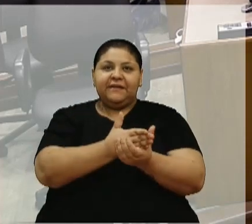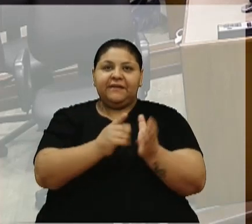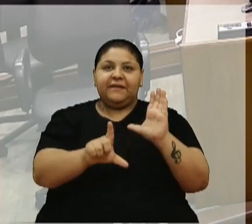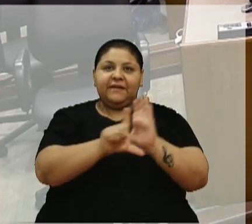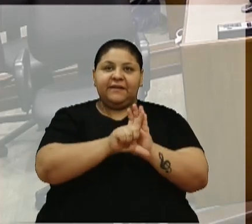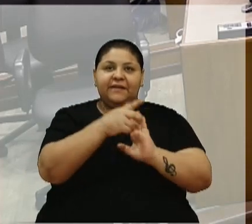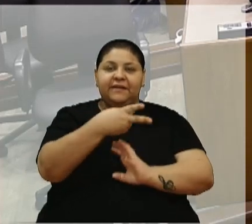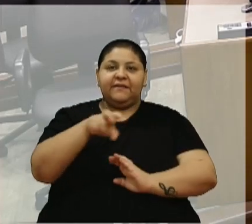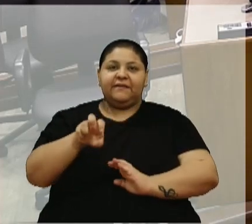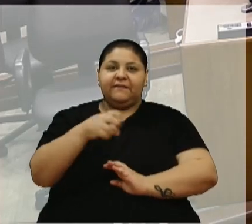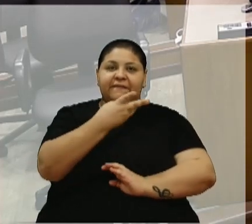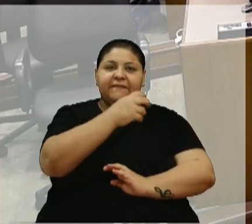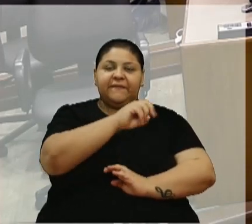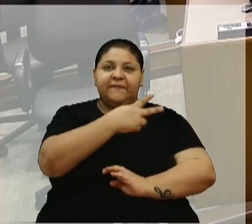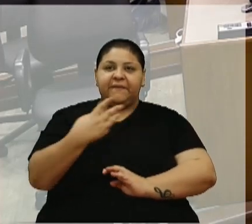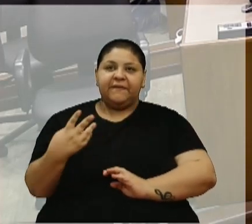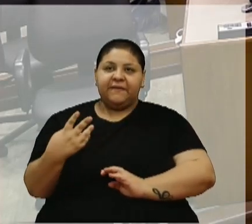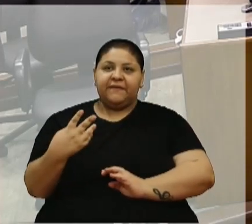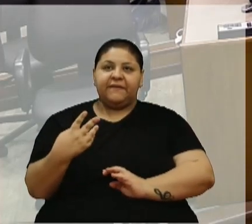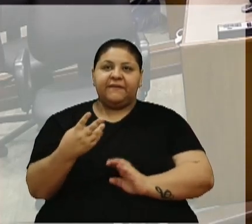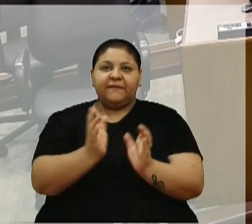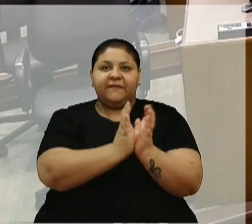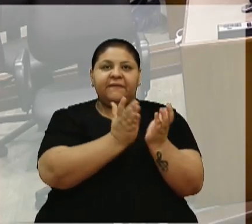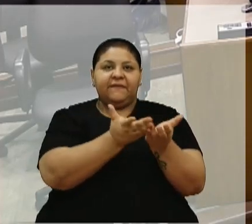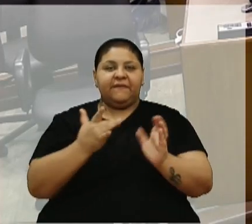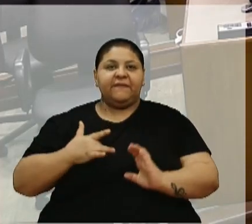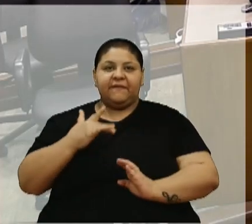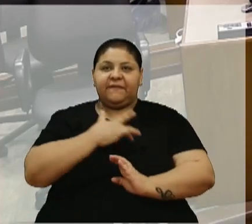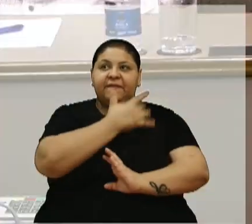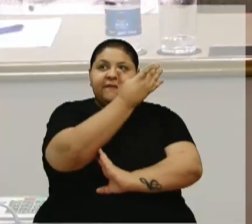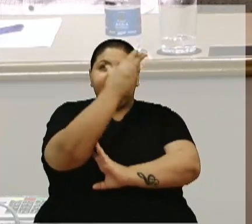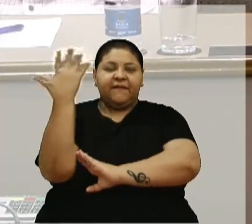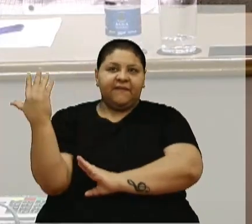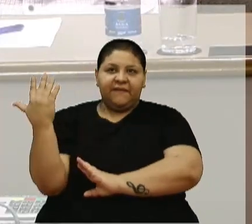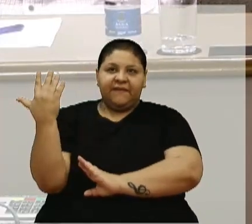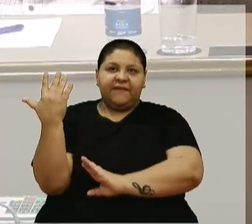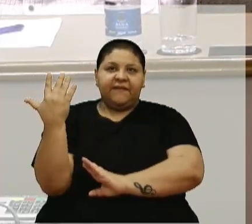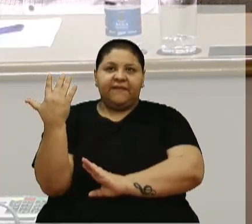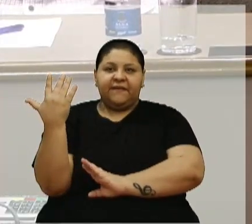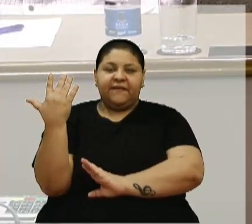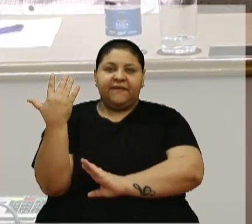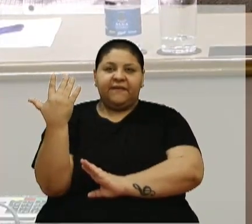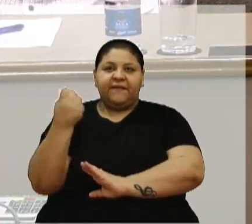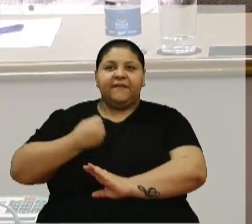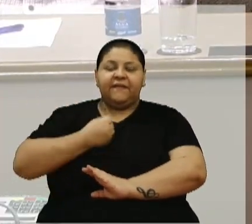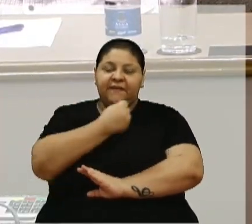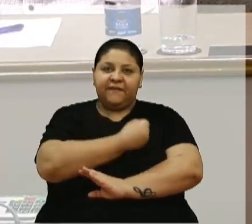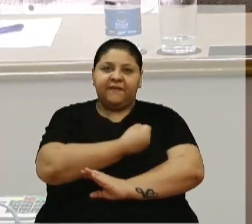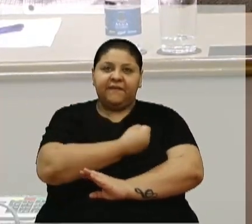processo de lei número 25/2024, Comissão de Saúde e Meio Ambiente, Parecer número